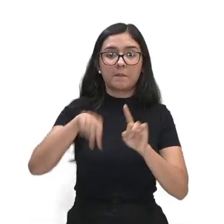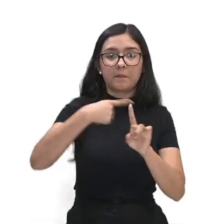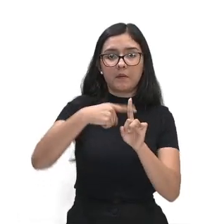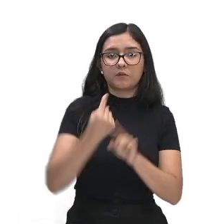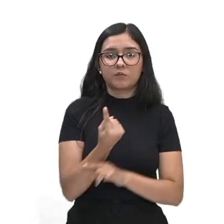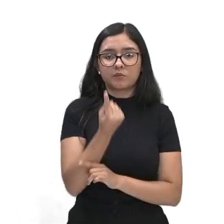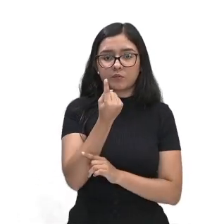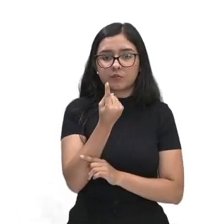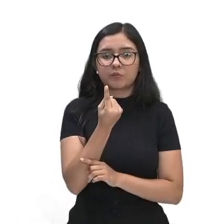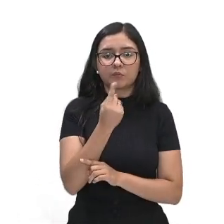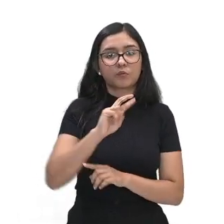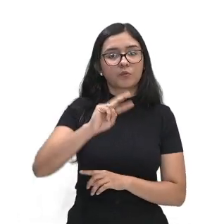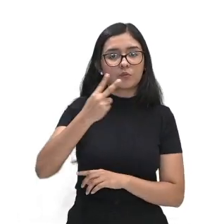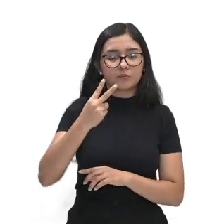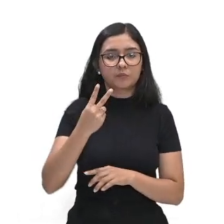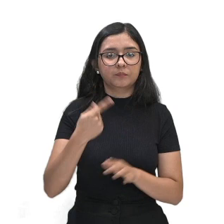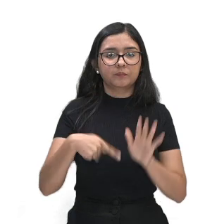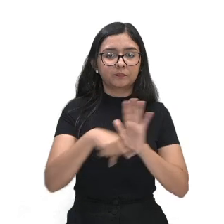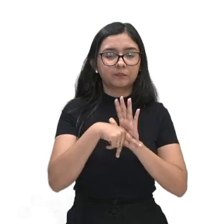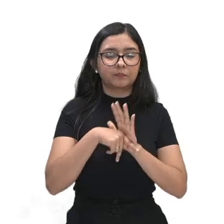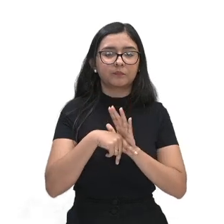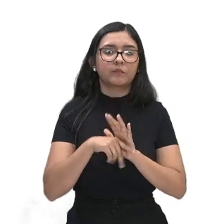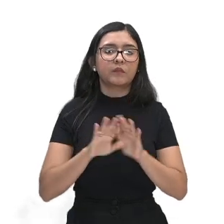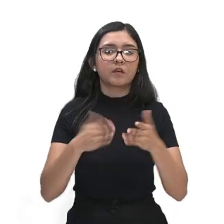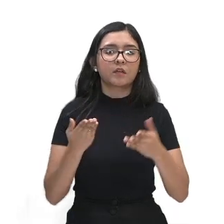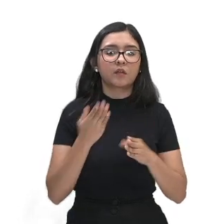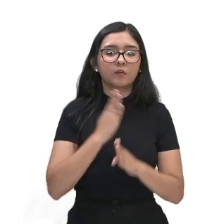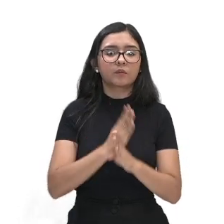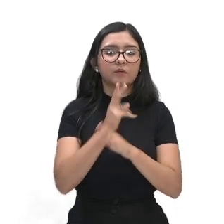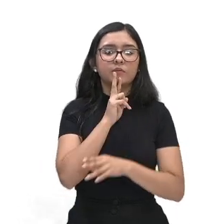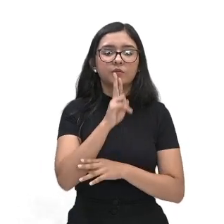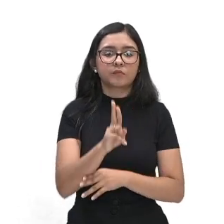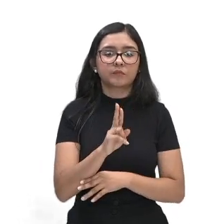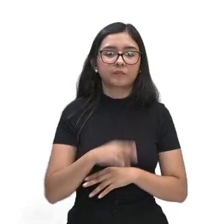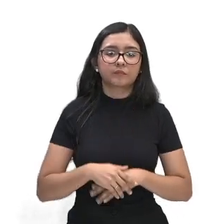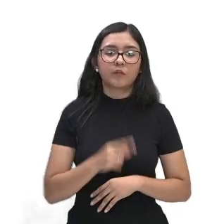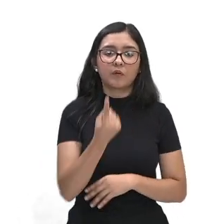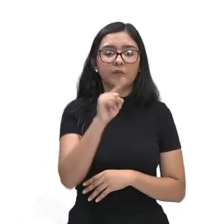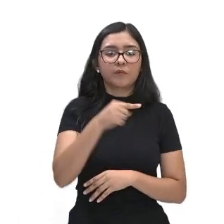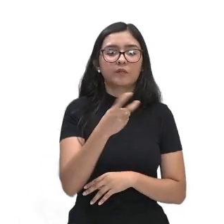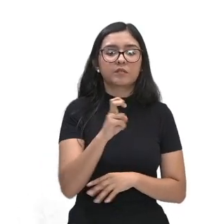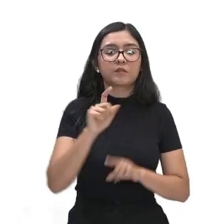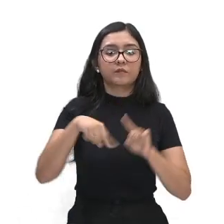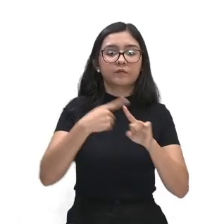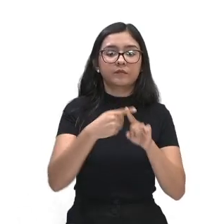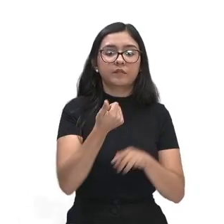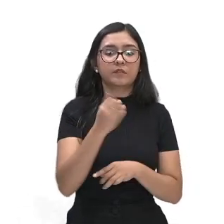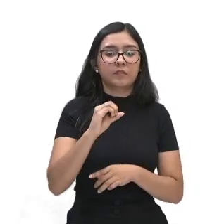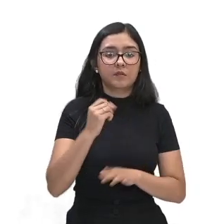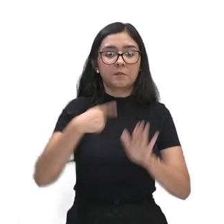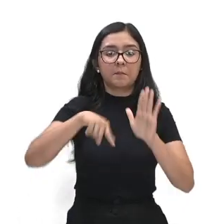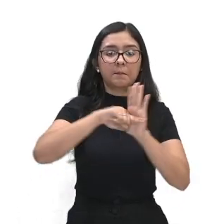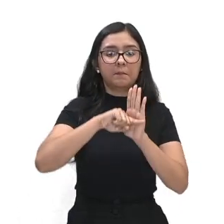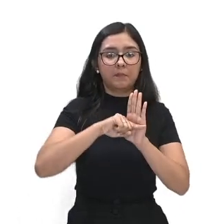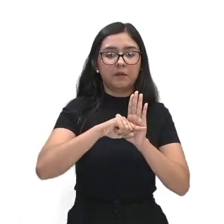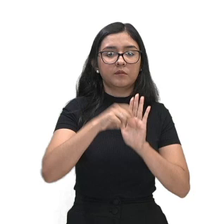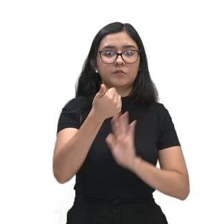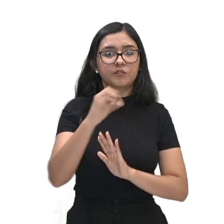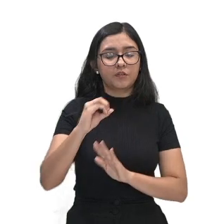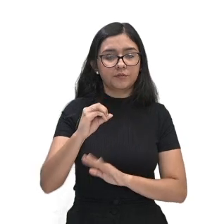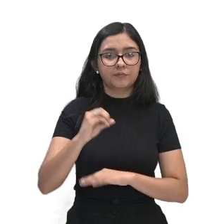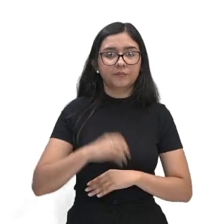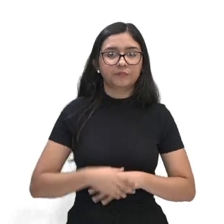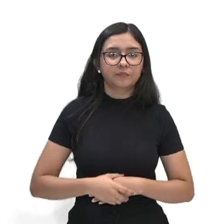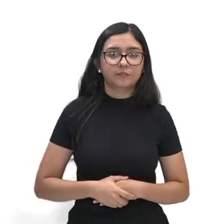expoente. E aí vai ficar vezes 10, menos 11 mais 1 é menos 10